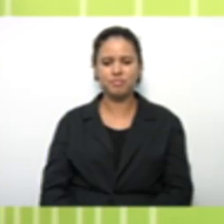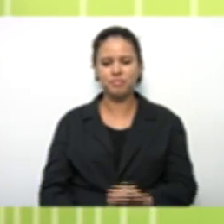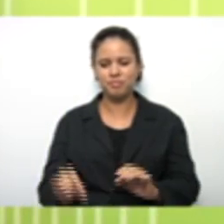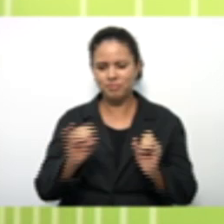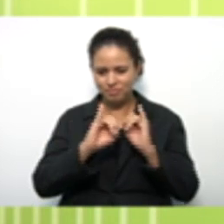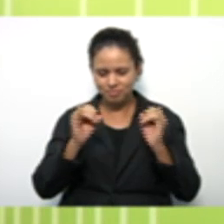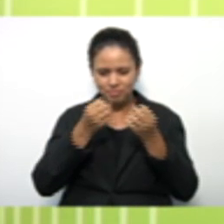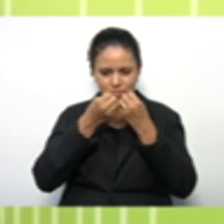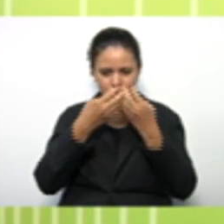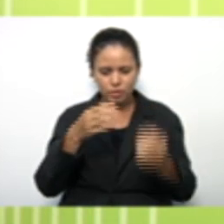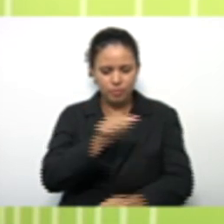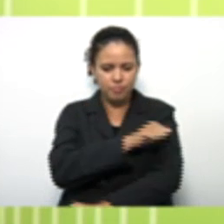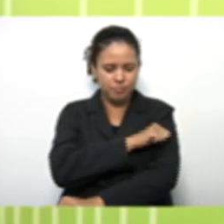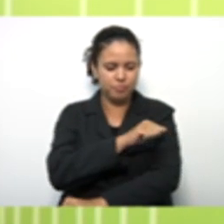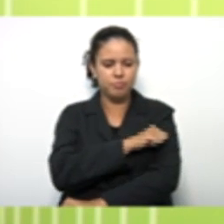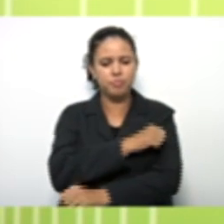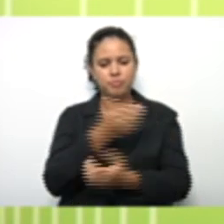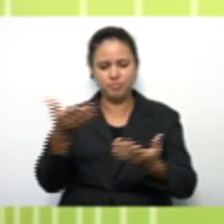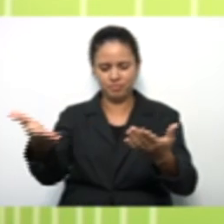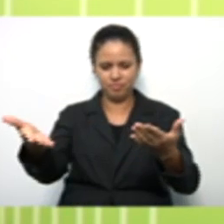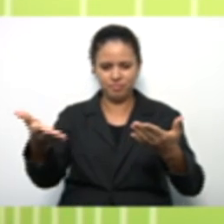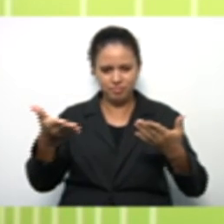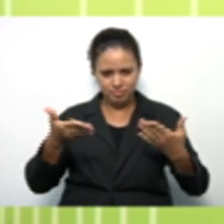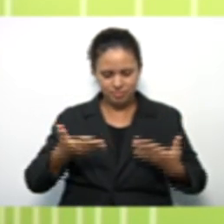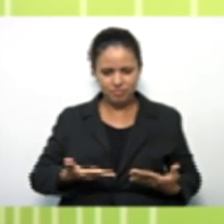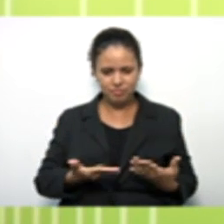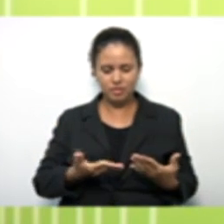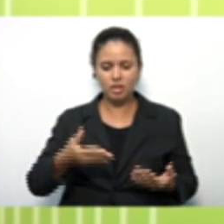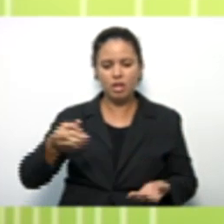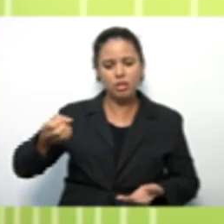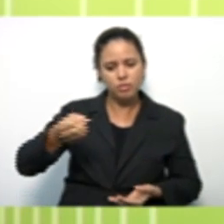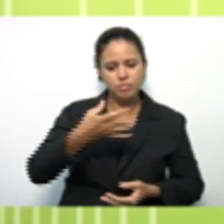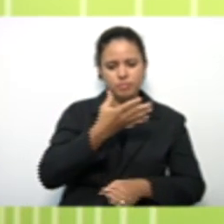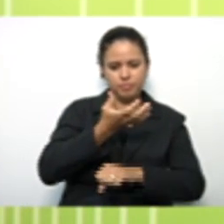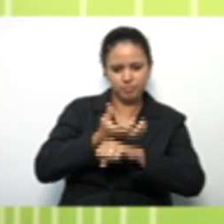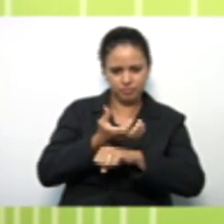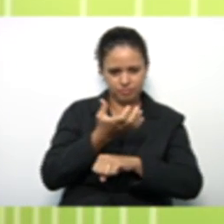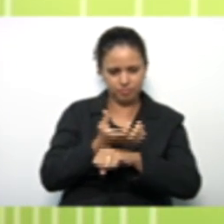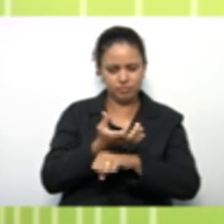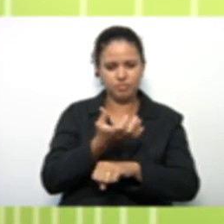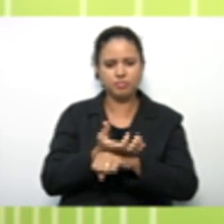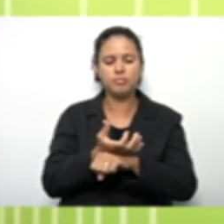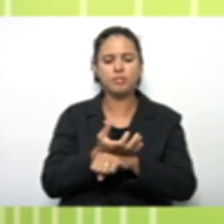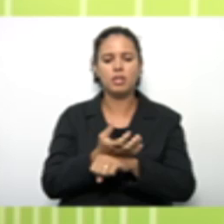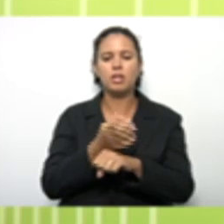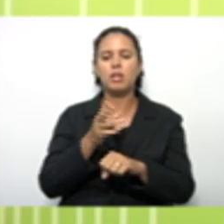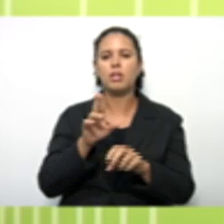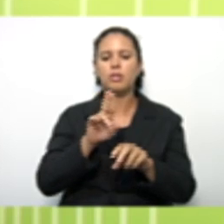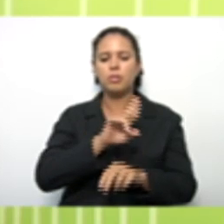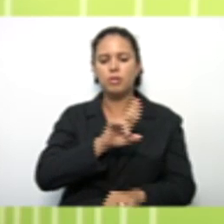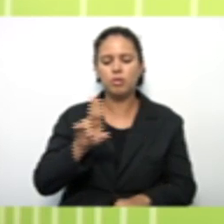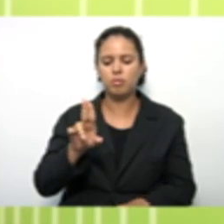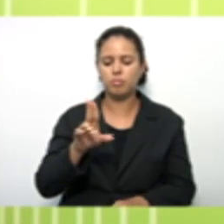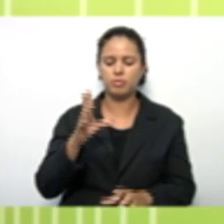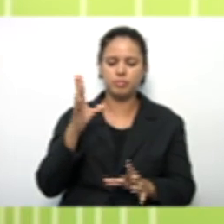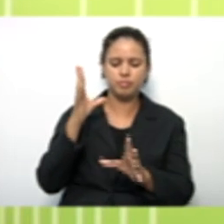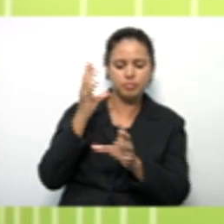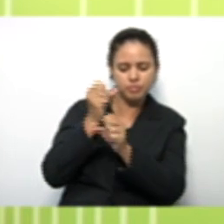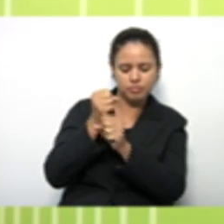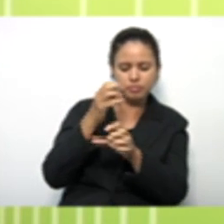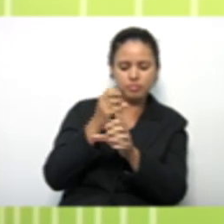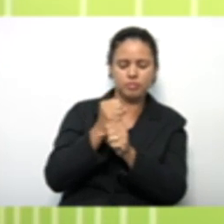Olá, queridos alunos, sejam bem-vindos a nova disciplina que tem por nome Contabilidade de